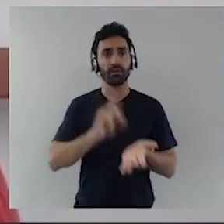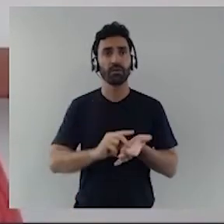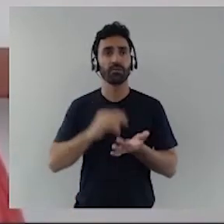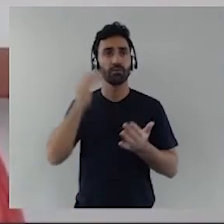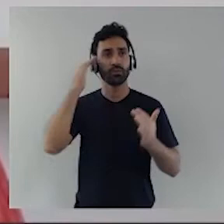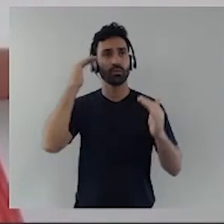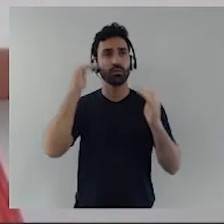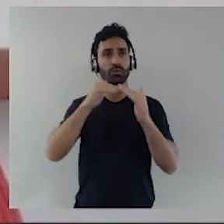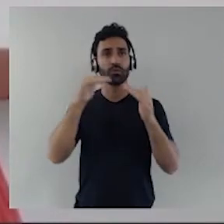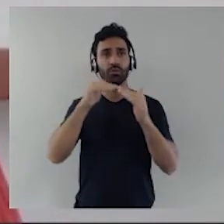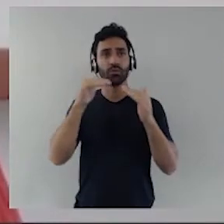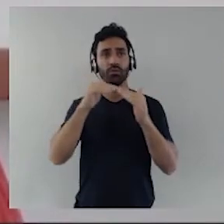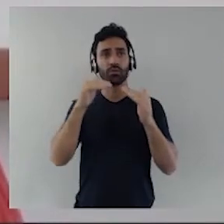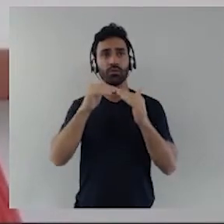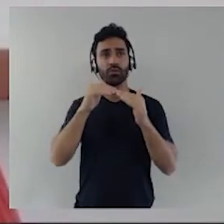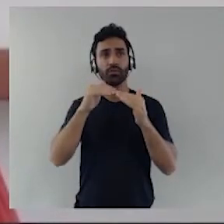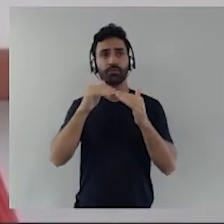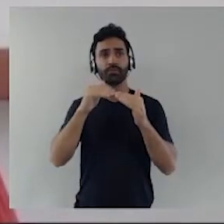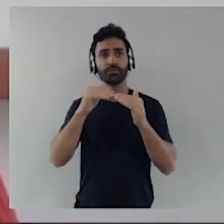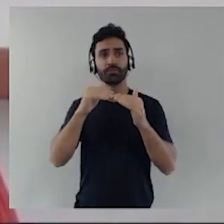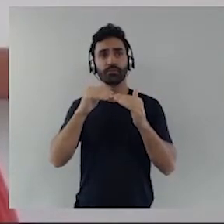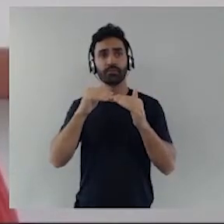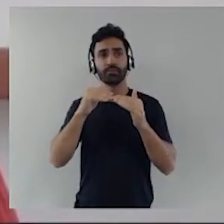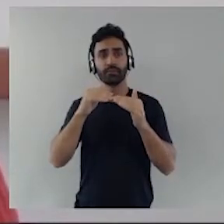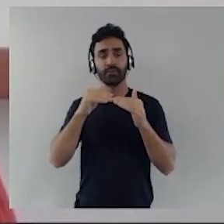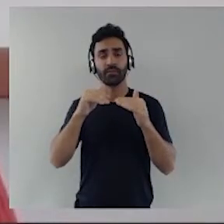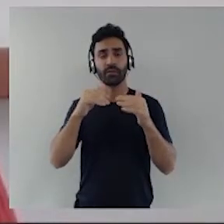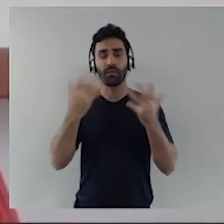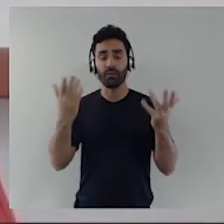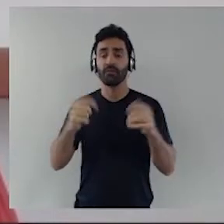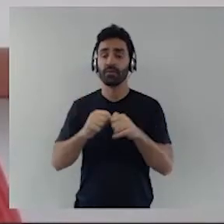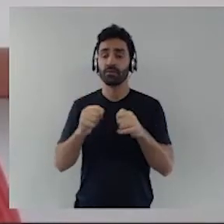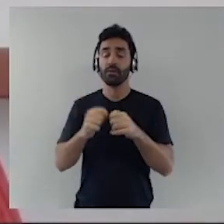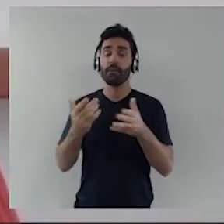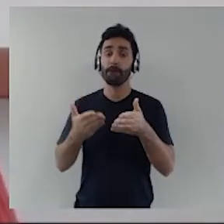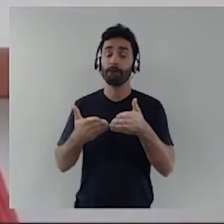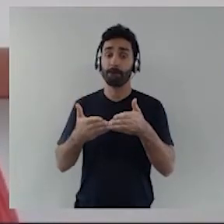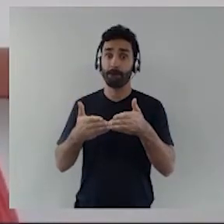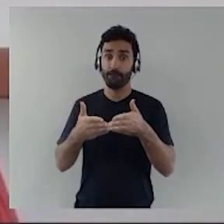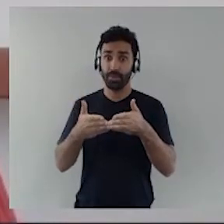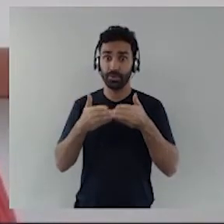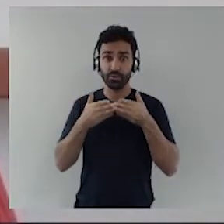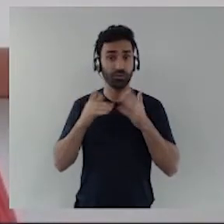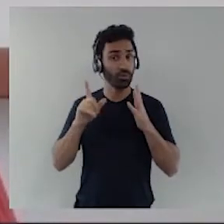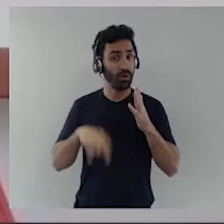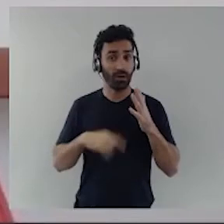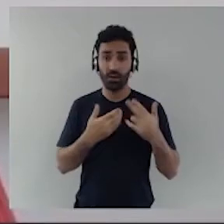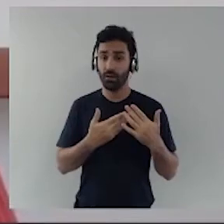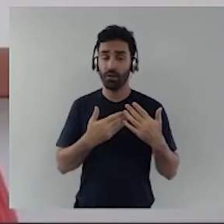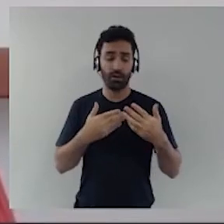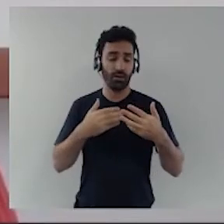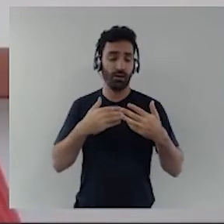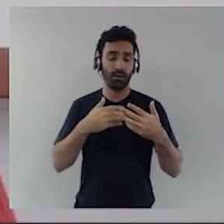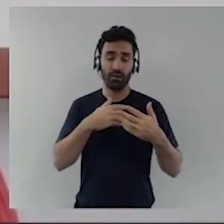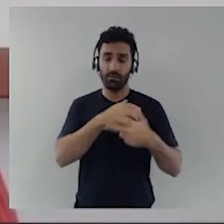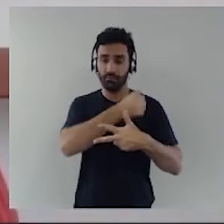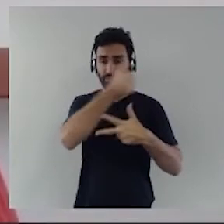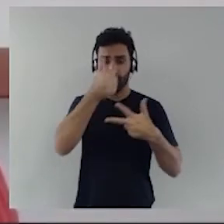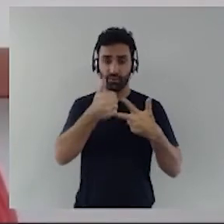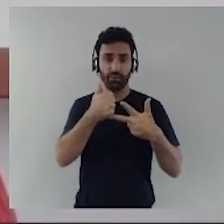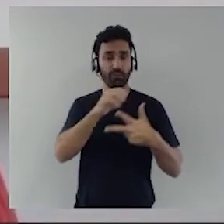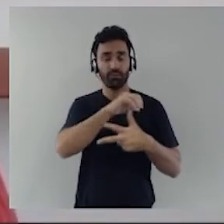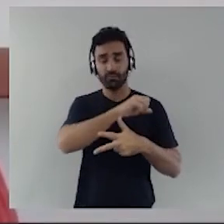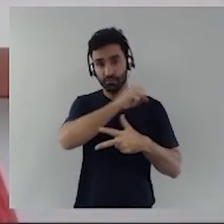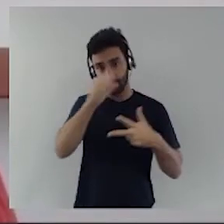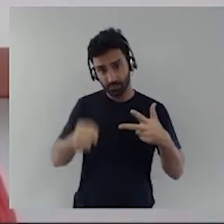segundo a qual a a ideia da requisição ela é de competência própria de cada uma das esferas federativas afinal de